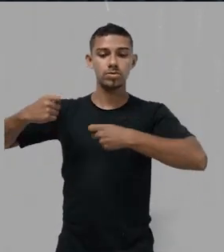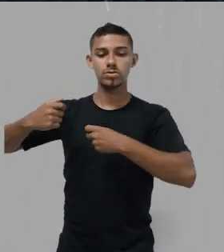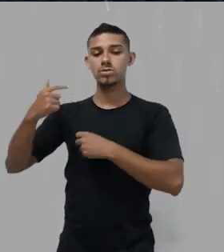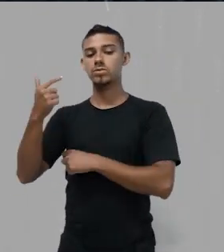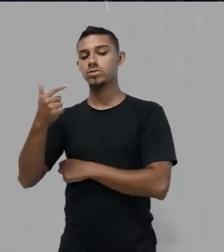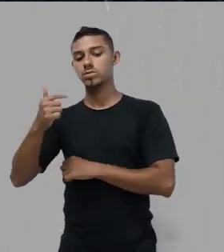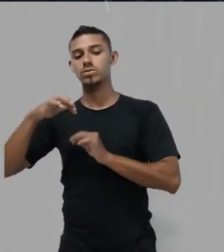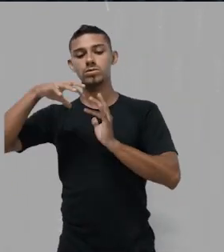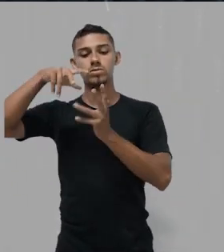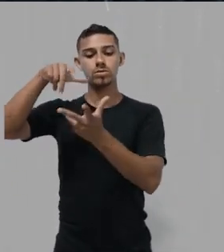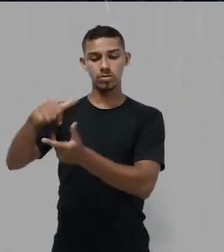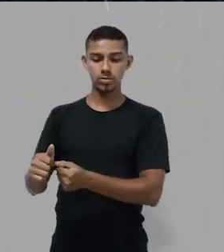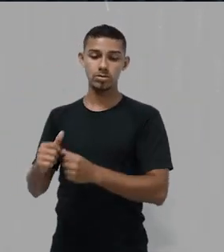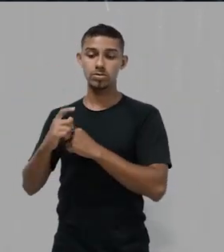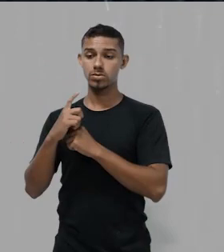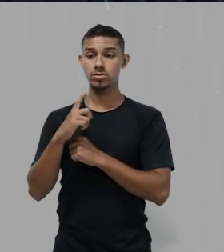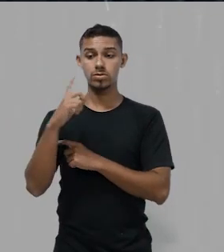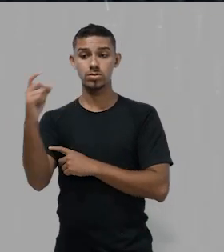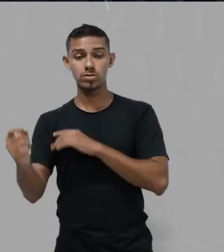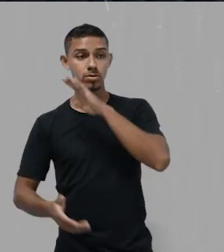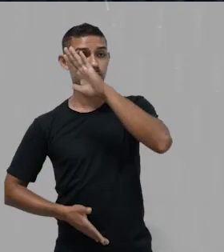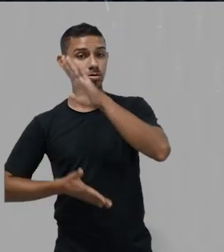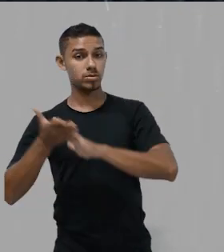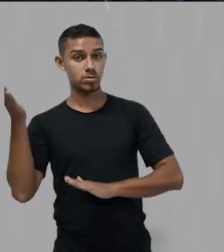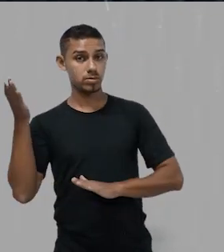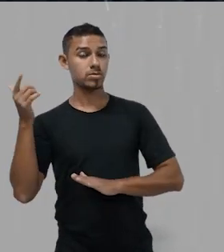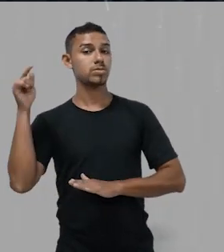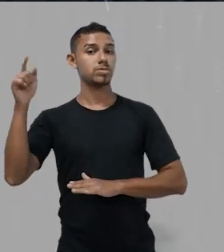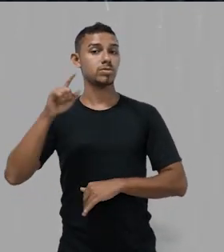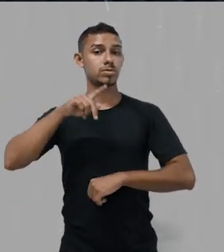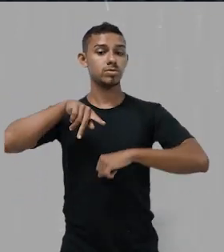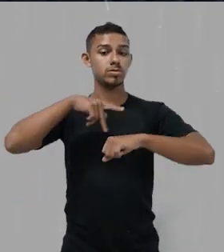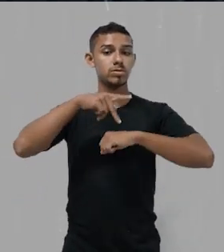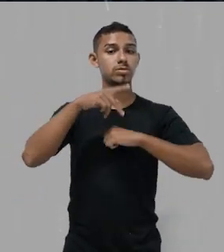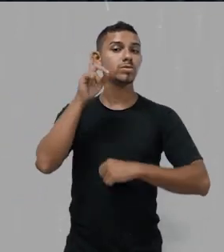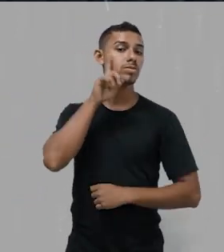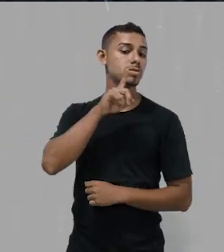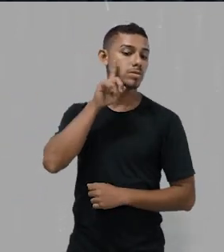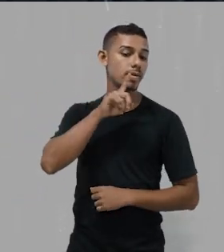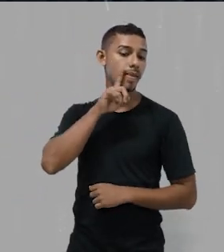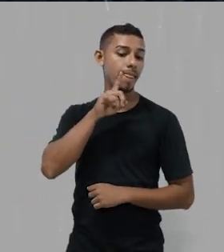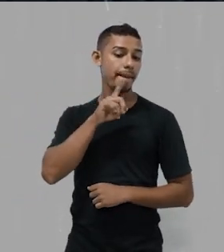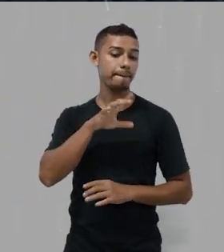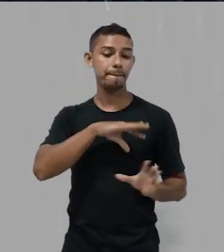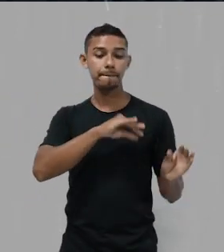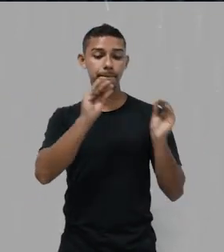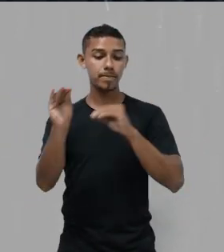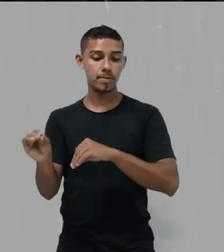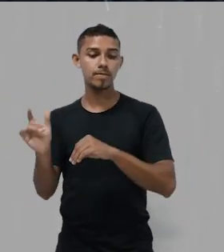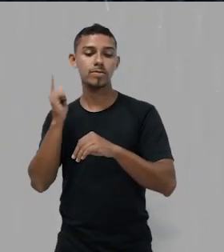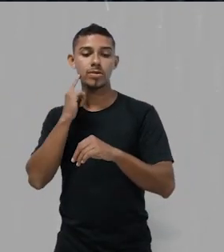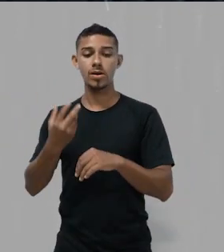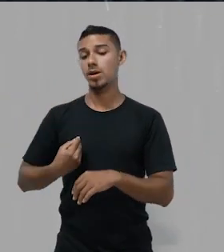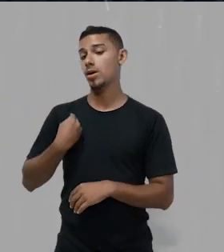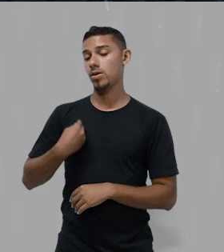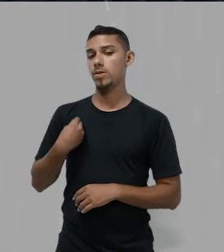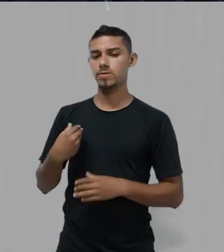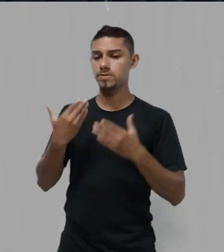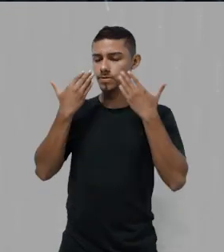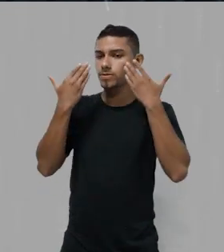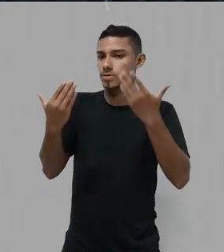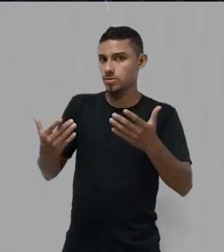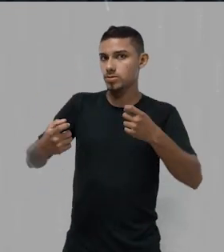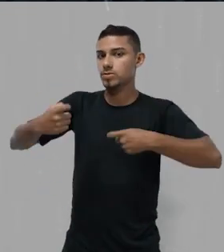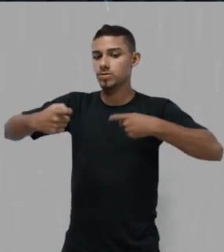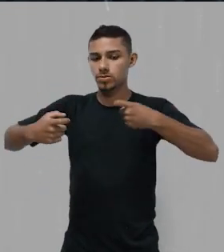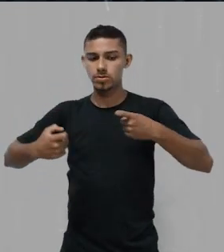né, daquela loucura que a Europa virou na Segunda Guerra Mundial, e ainda presenciou guerras